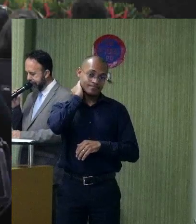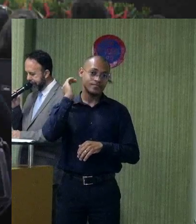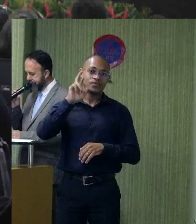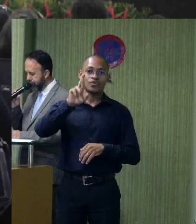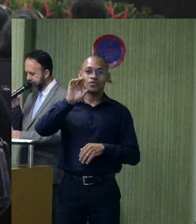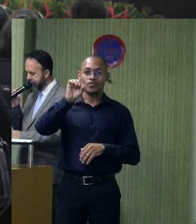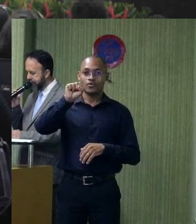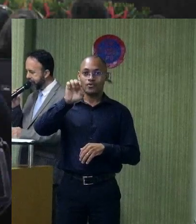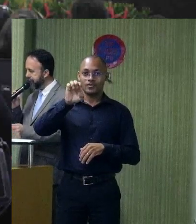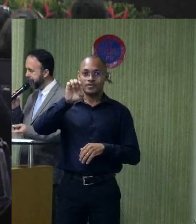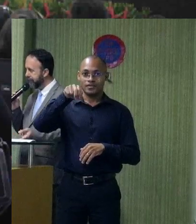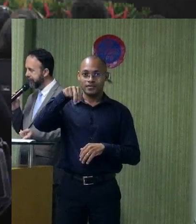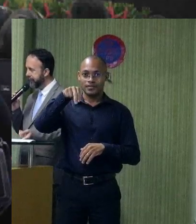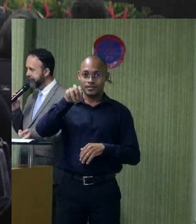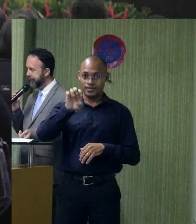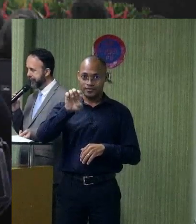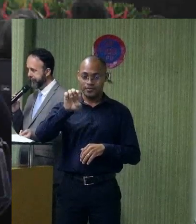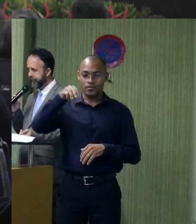Moreira